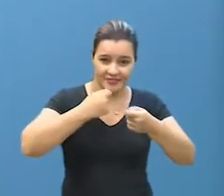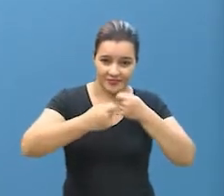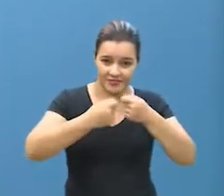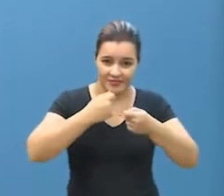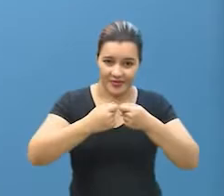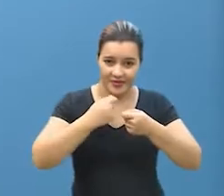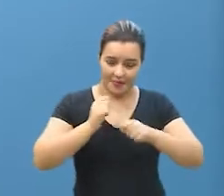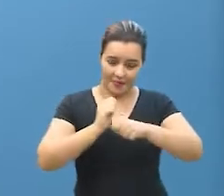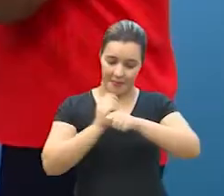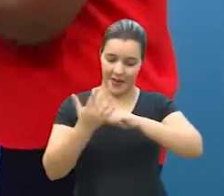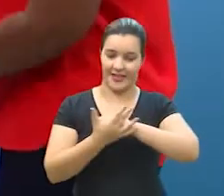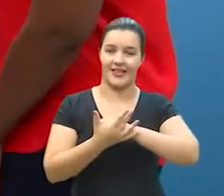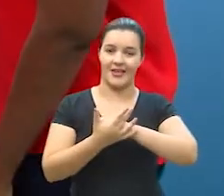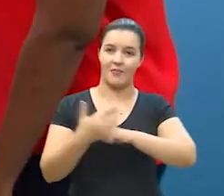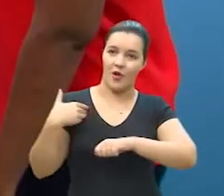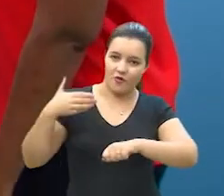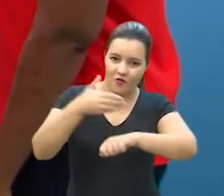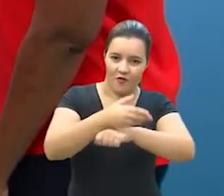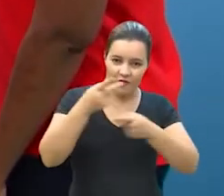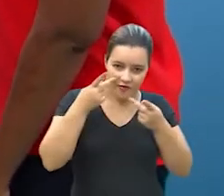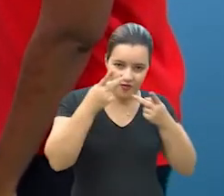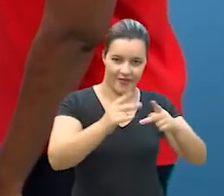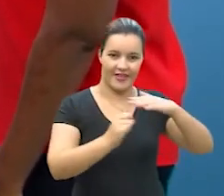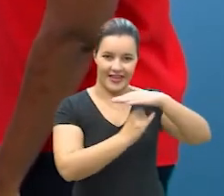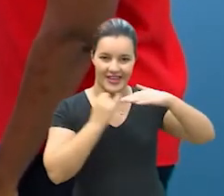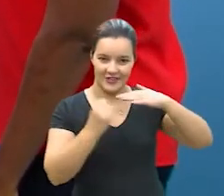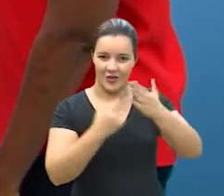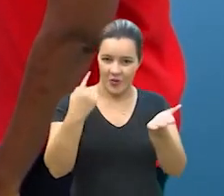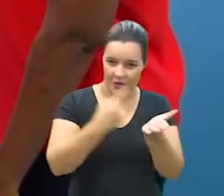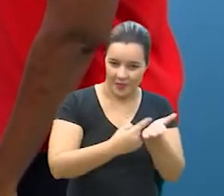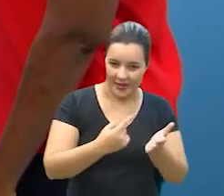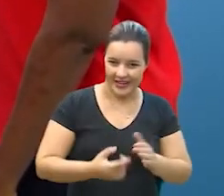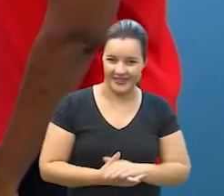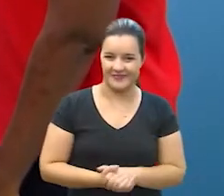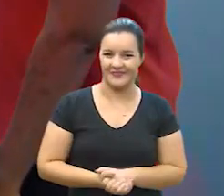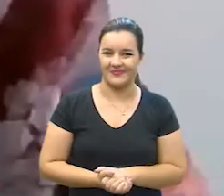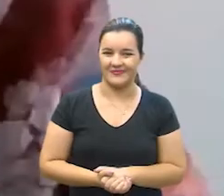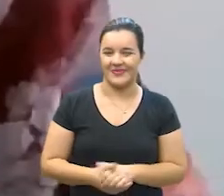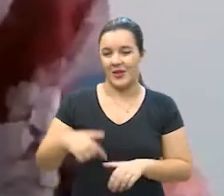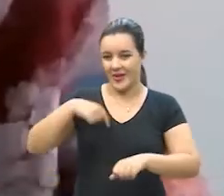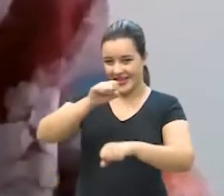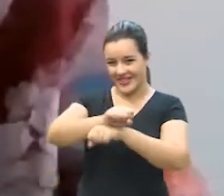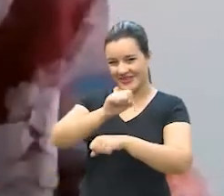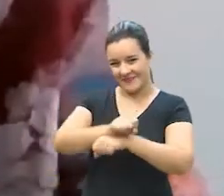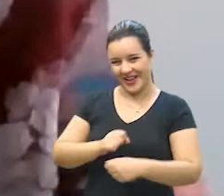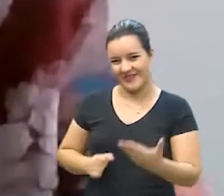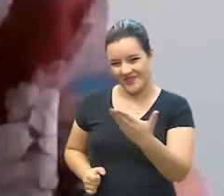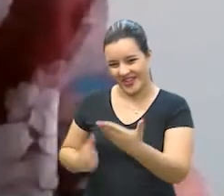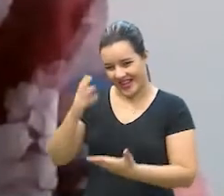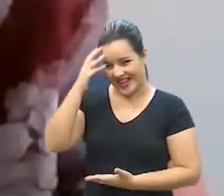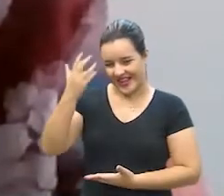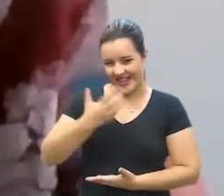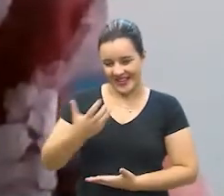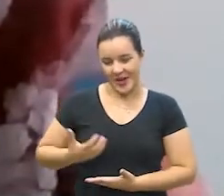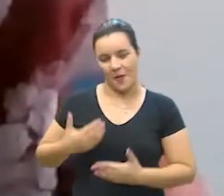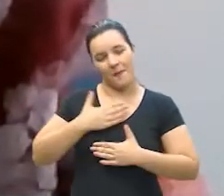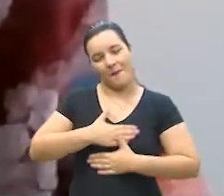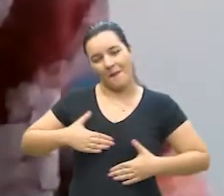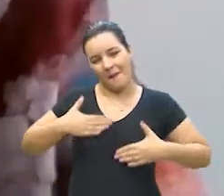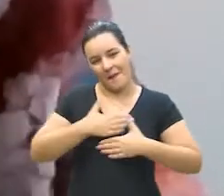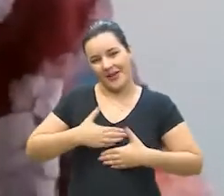e quando tudo isso passar, eu vou visitar o Instituto Ser, combinado? Te aguardamos lá, com certeza, vai